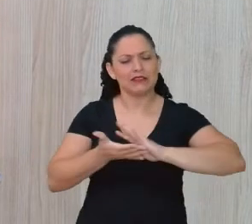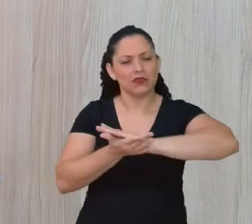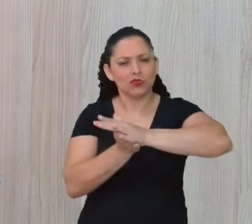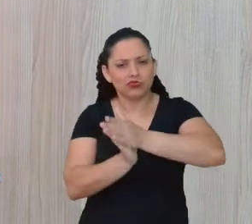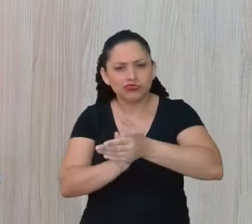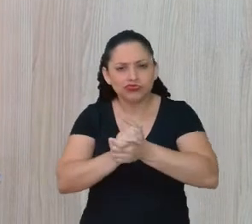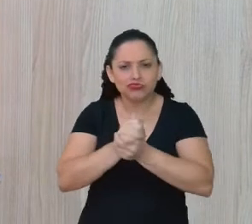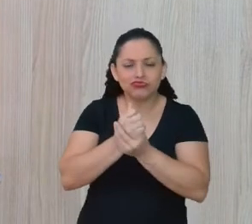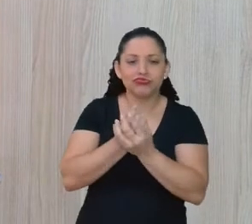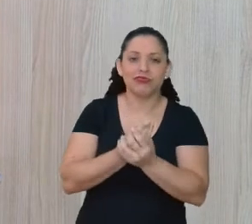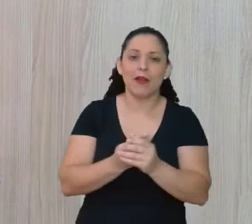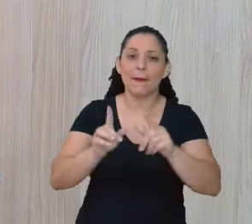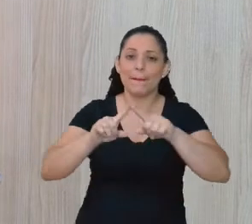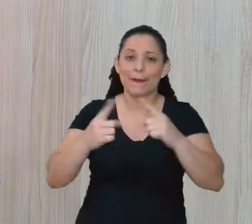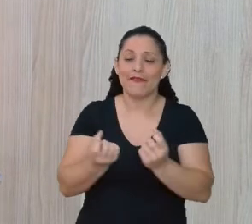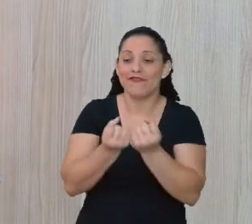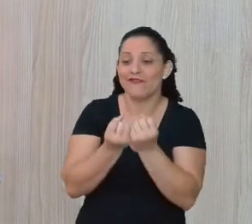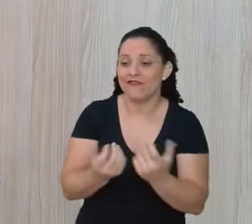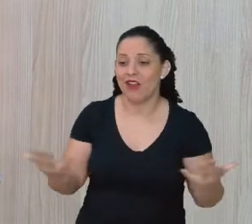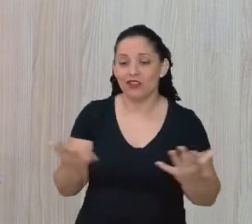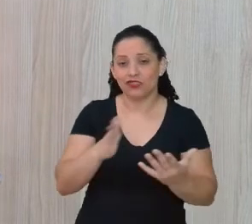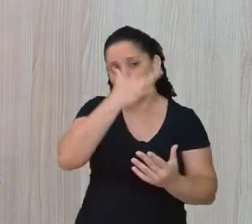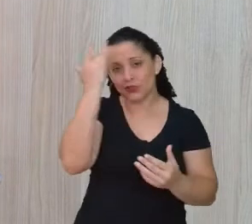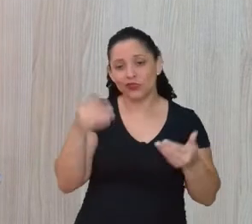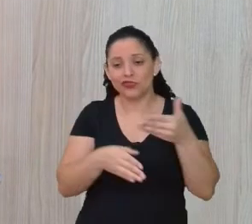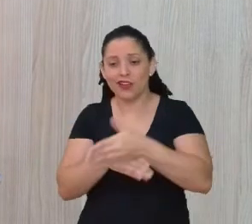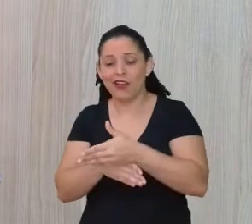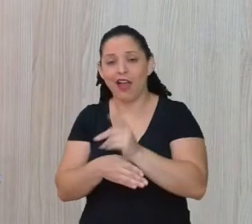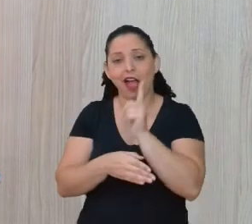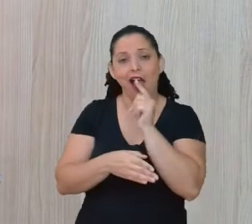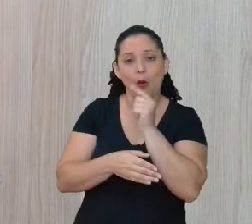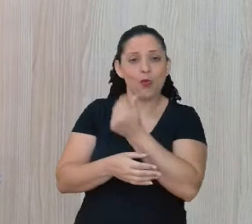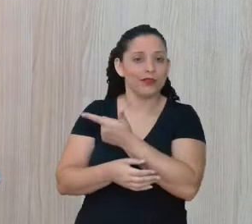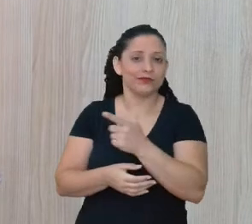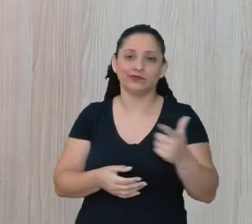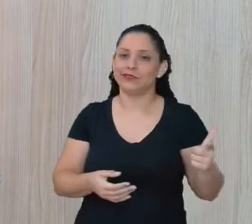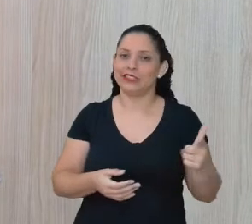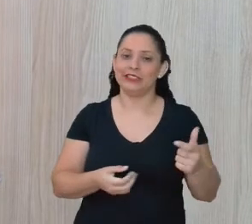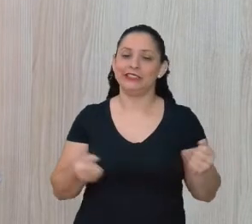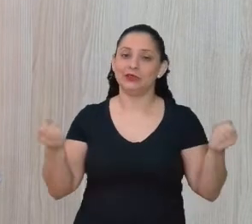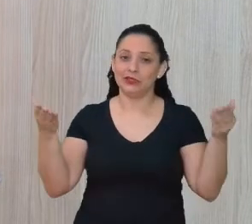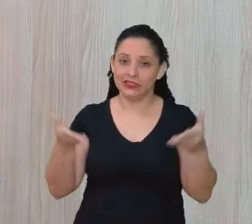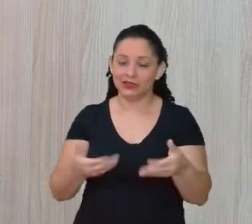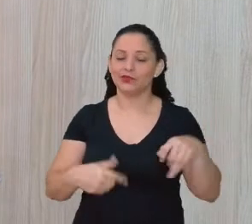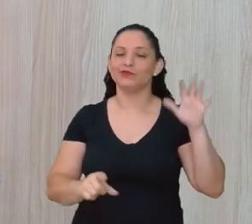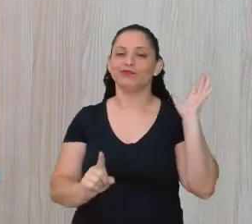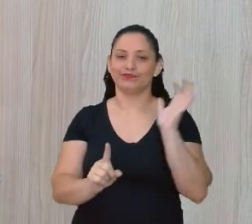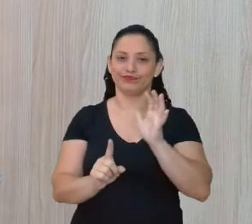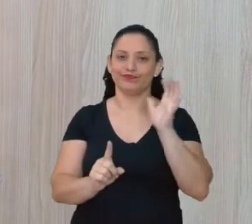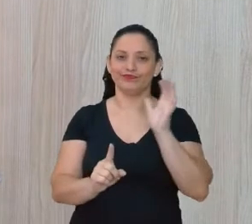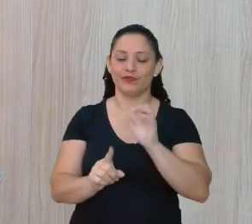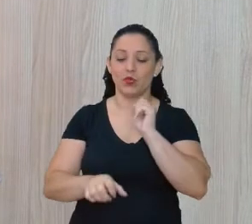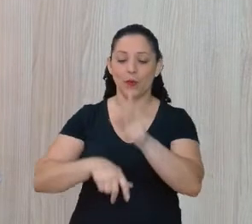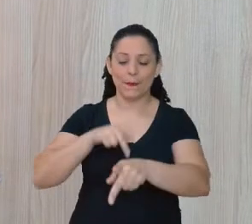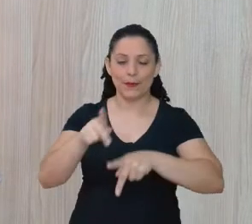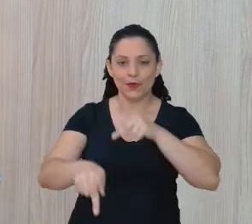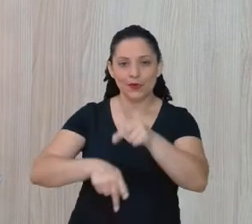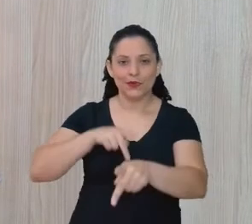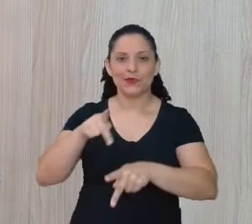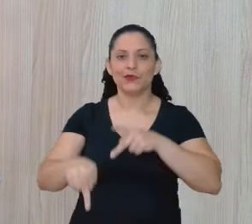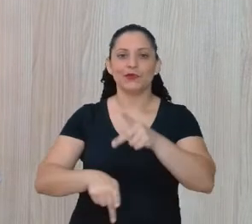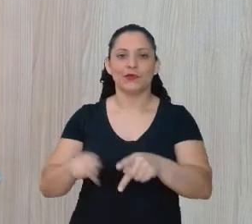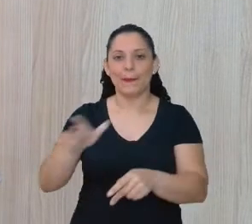não tem acesso à água. Exatamente. Então, impacta também a população, né,